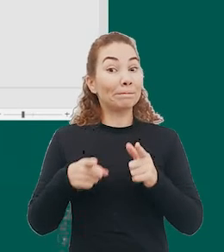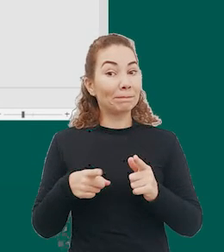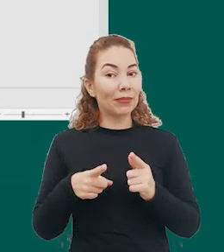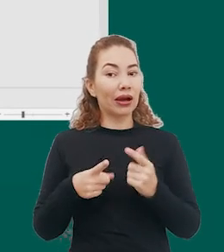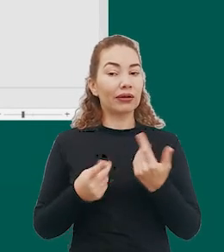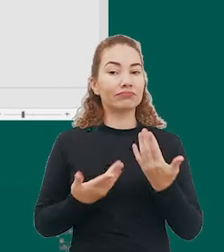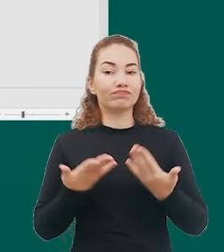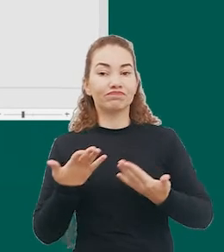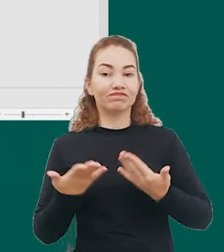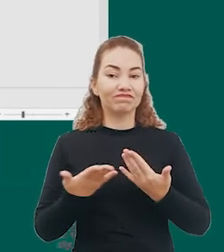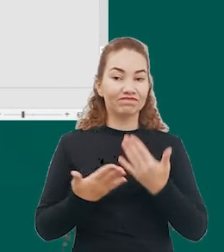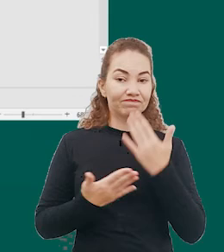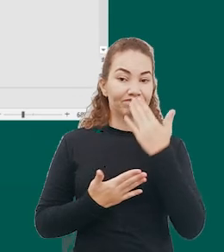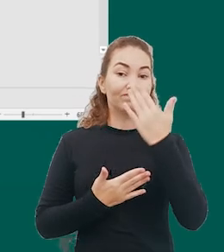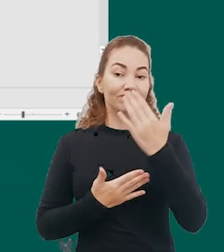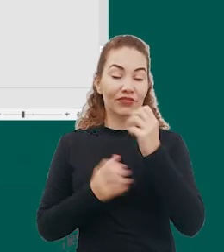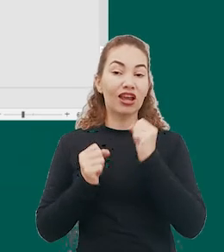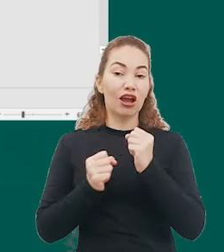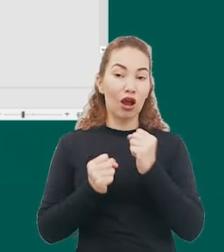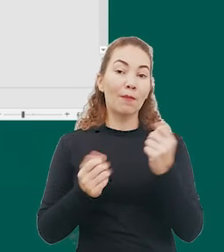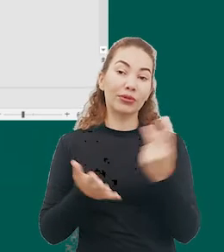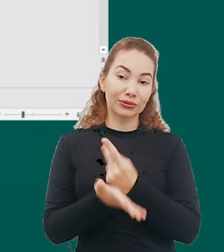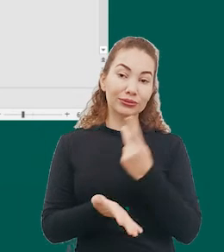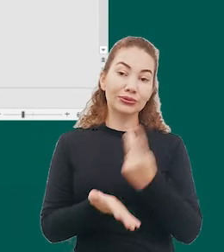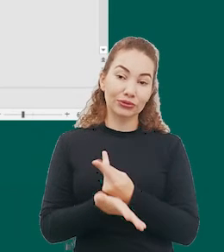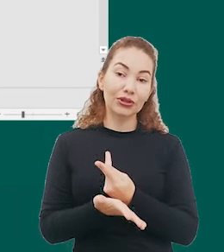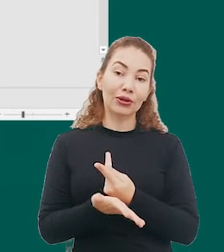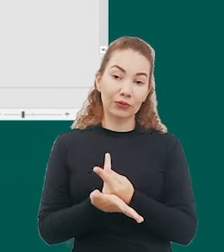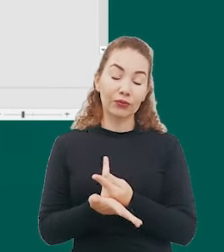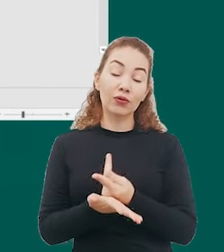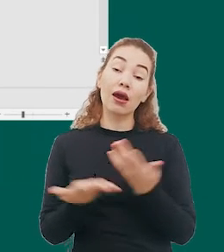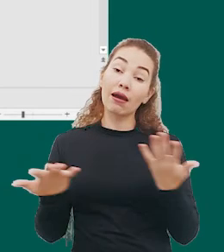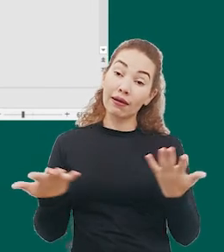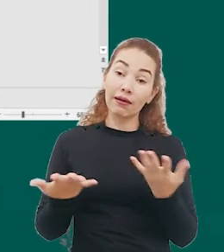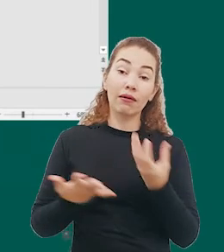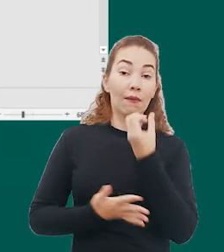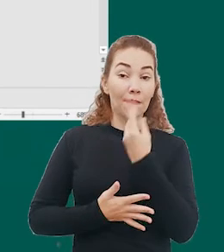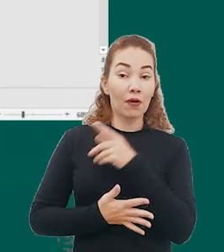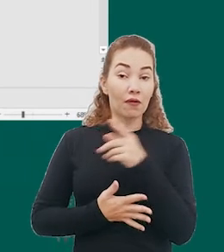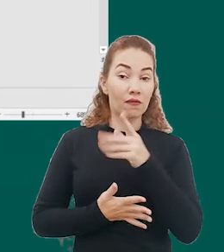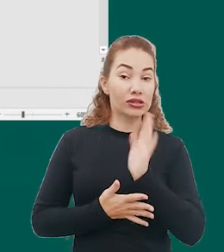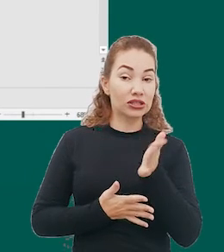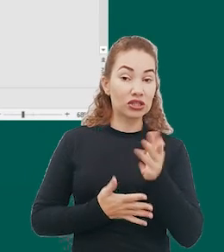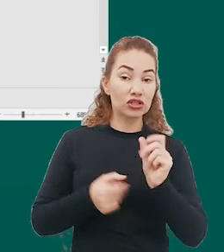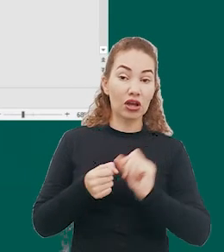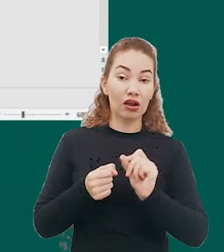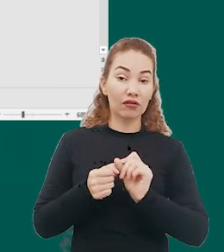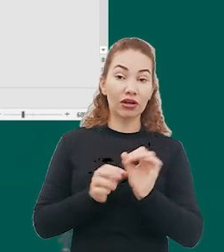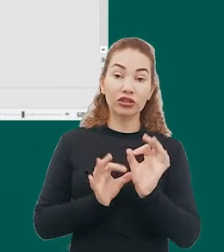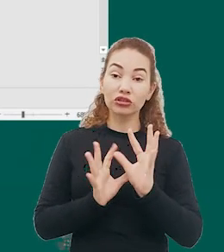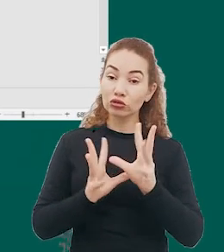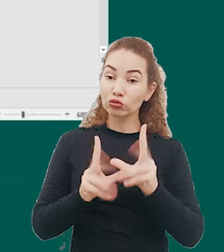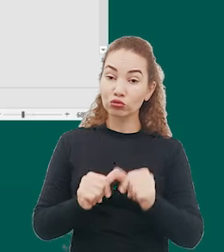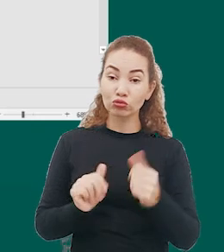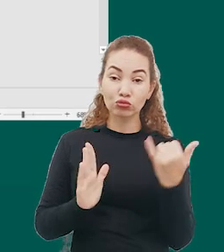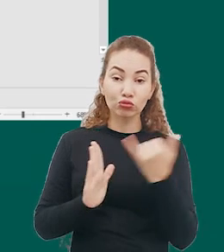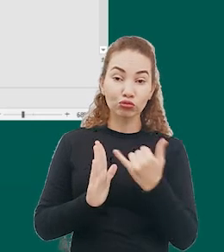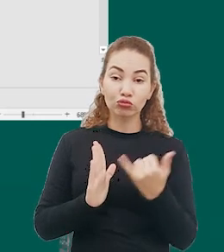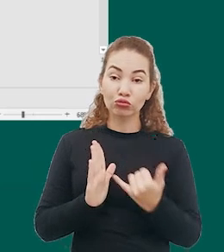daqui a pouco eles podem vir bloquear como erro, então é interessante que nós já deixamos, né, todos esses dados